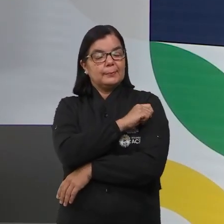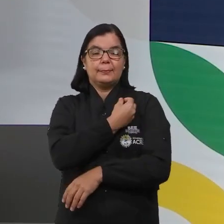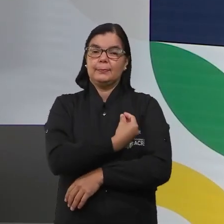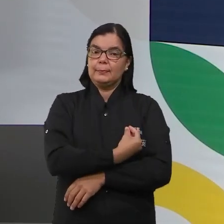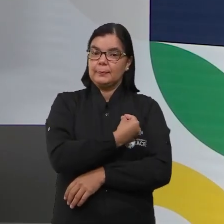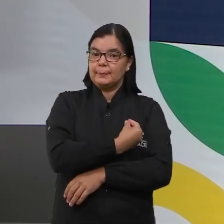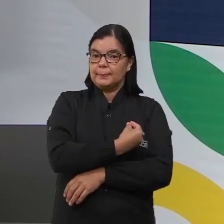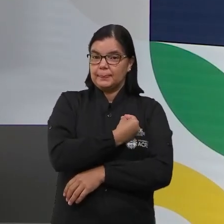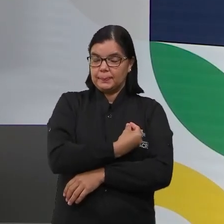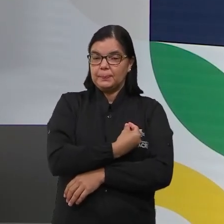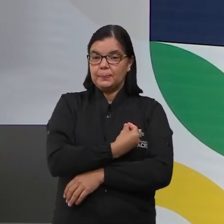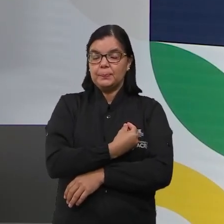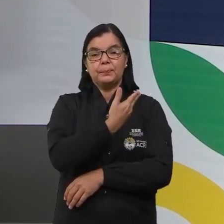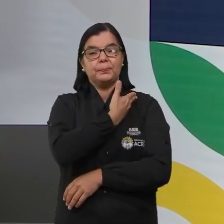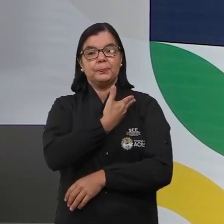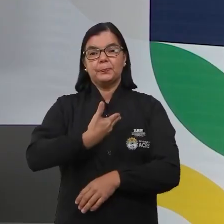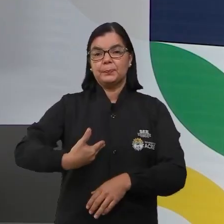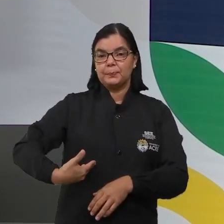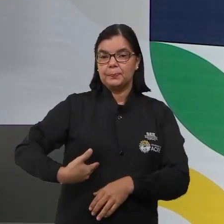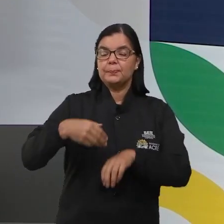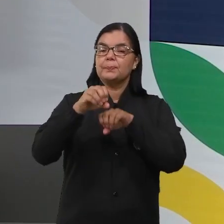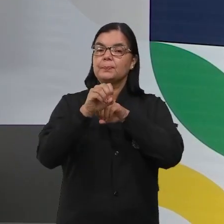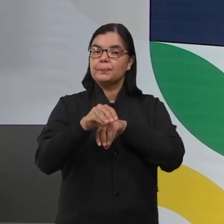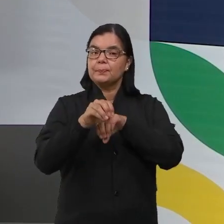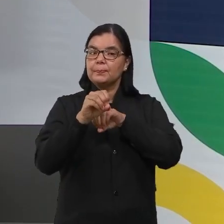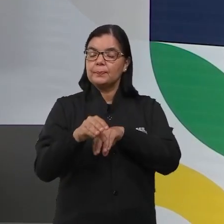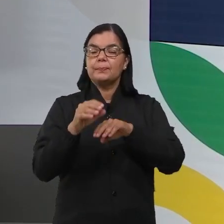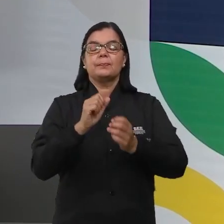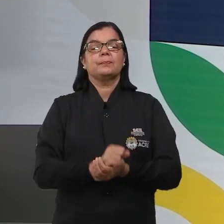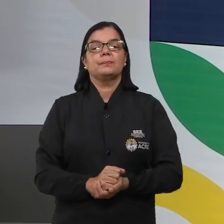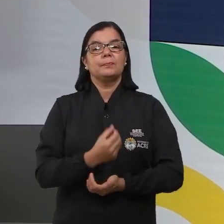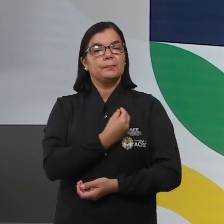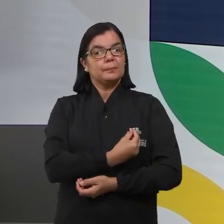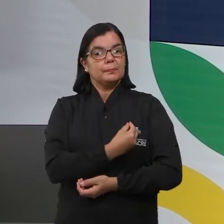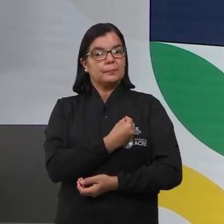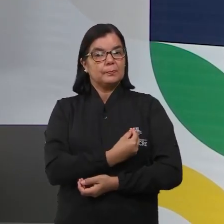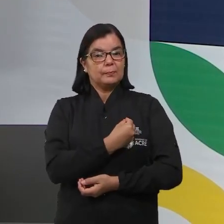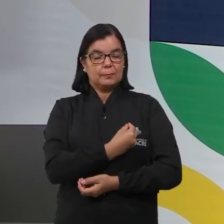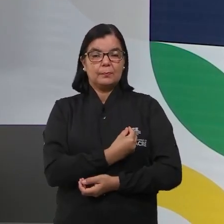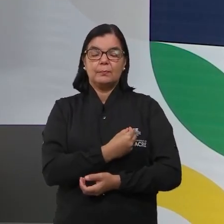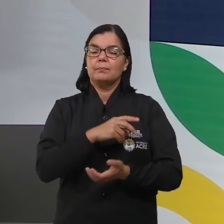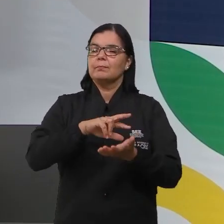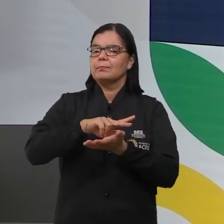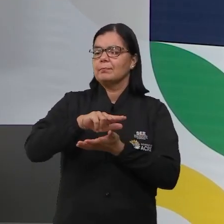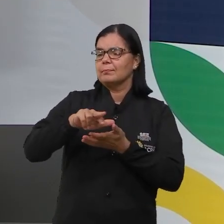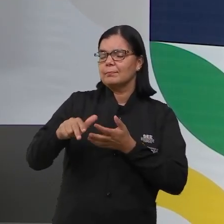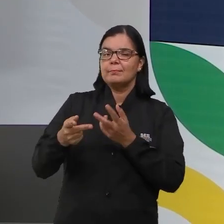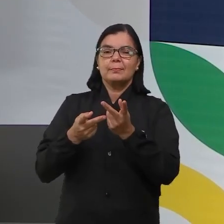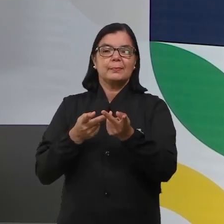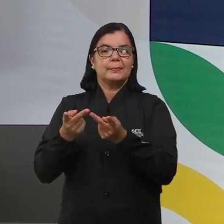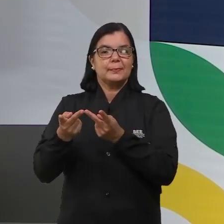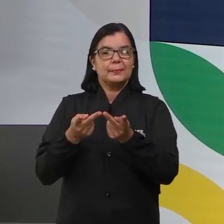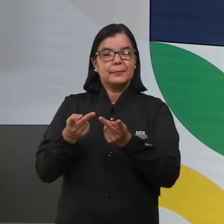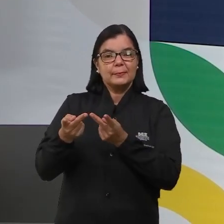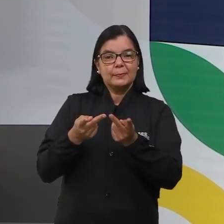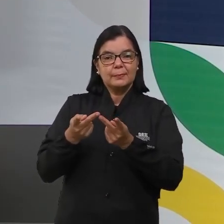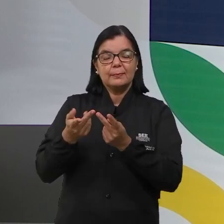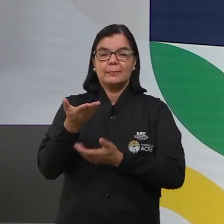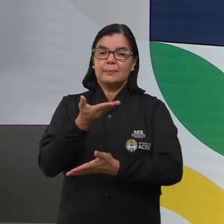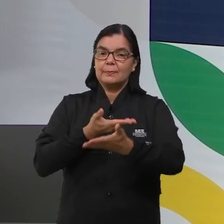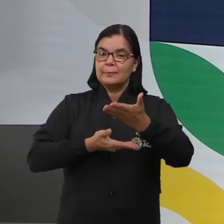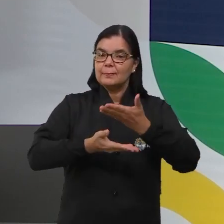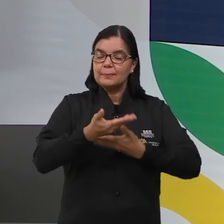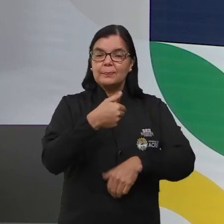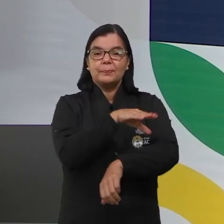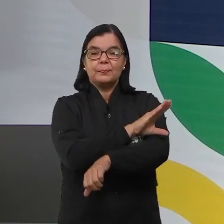parte principalmente da rede pública de ensino, participa de múltiplos projetos relacionados